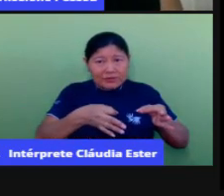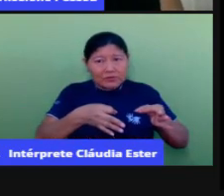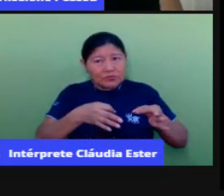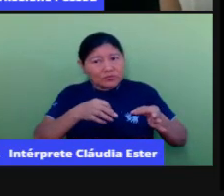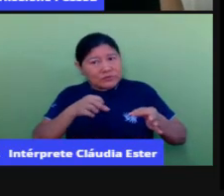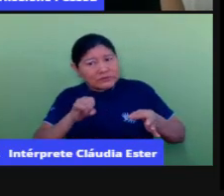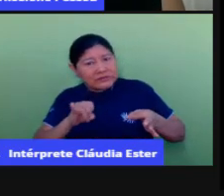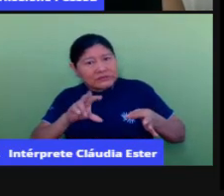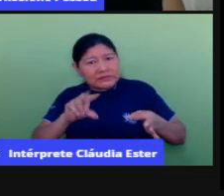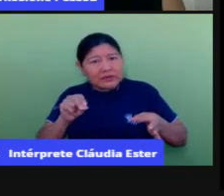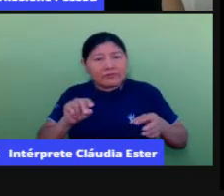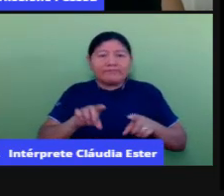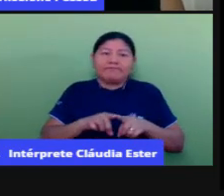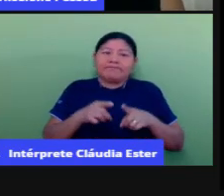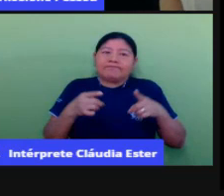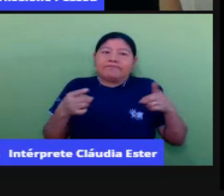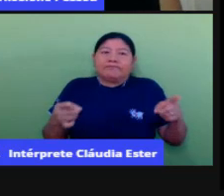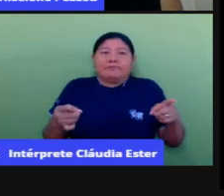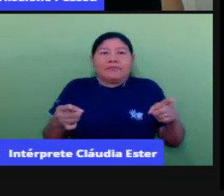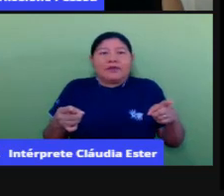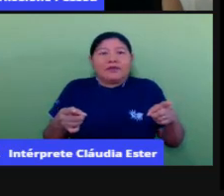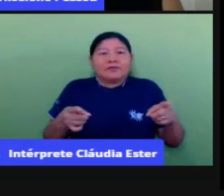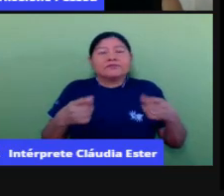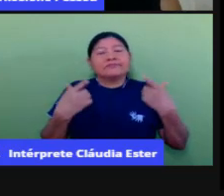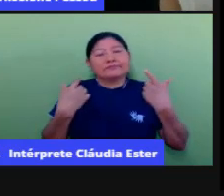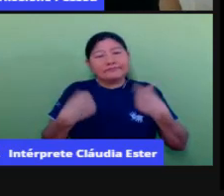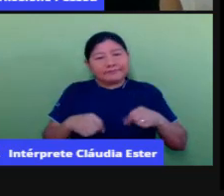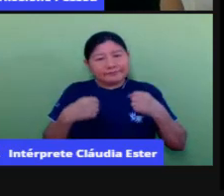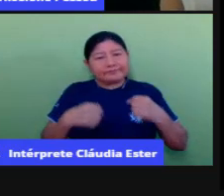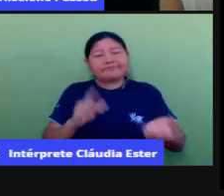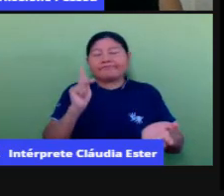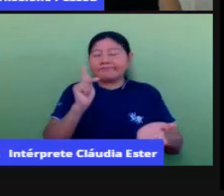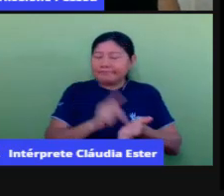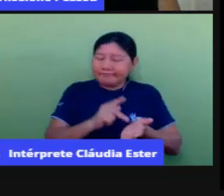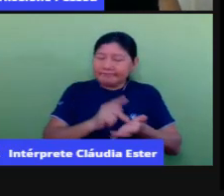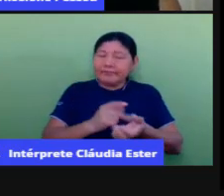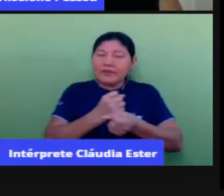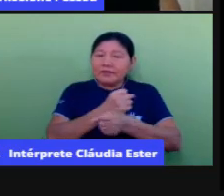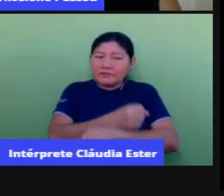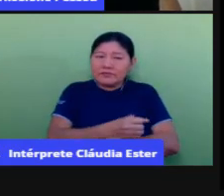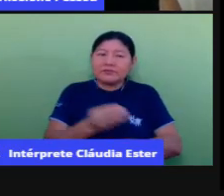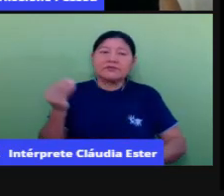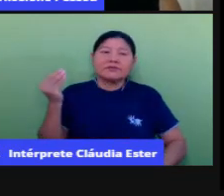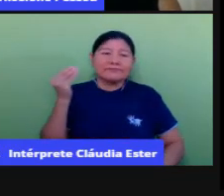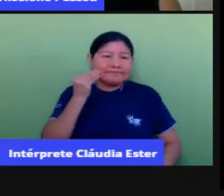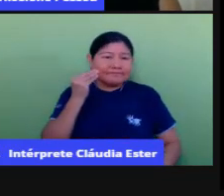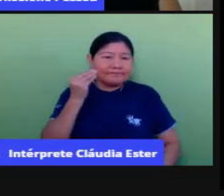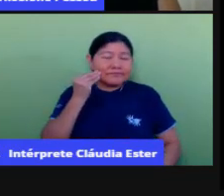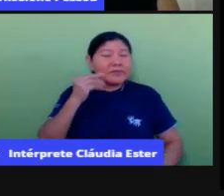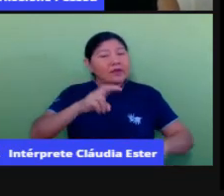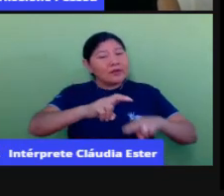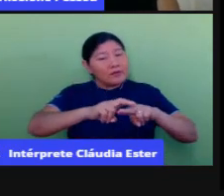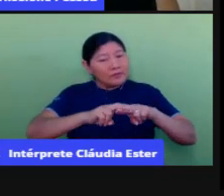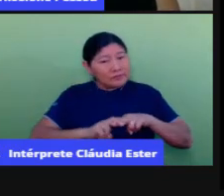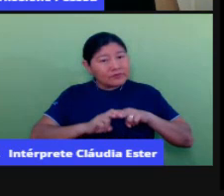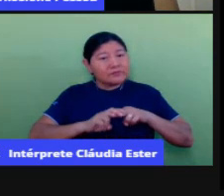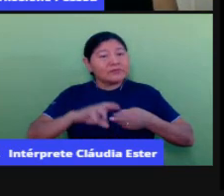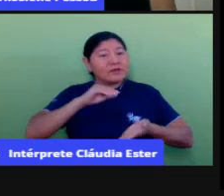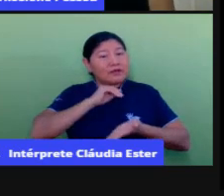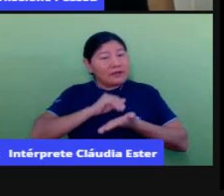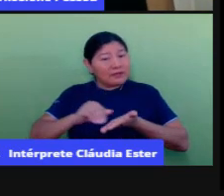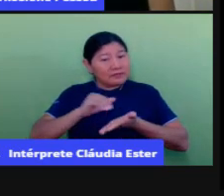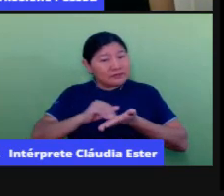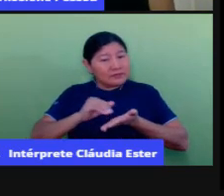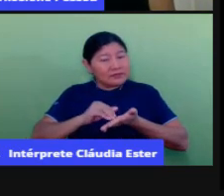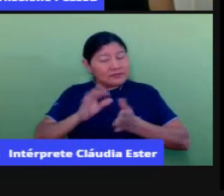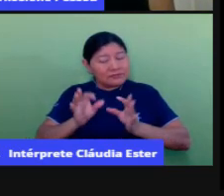chegar. Mas nós precisamos tentar, nós precisamos continuar. E aí os órgãos, então, vão trabalhando nesse sentido. Pode